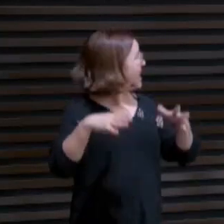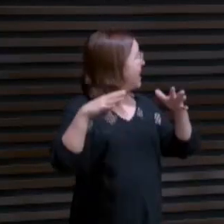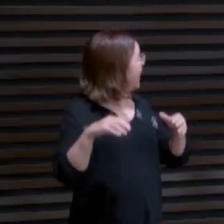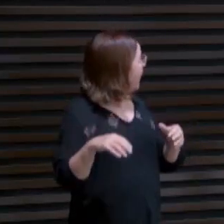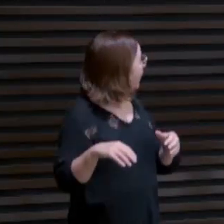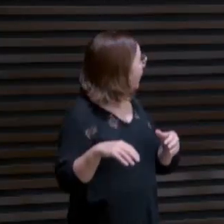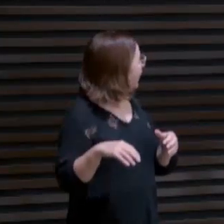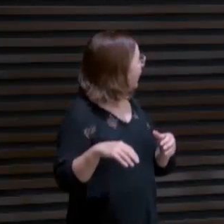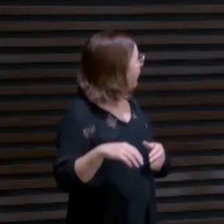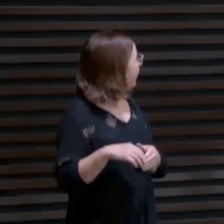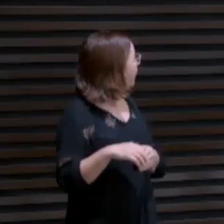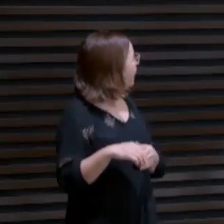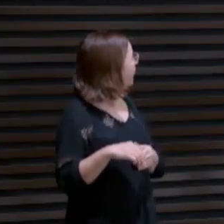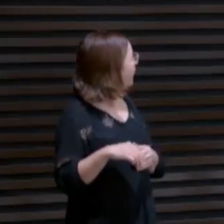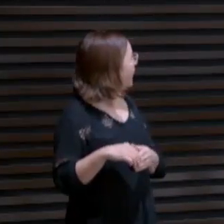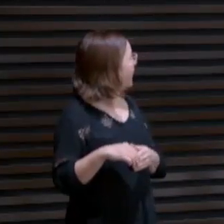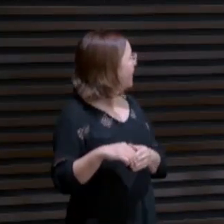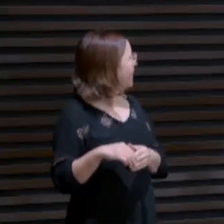céus?